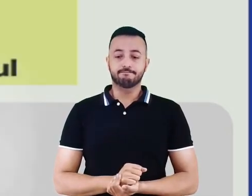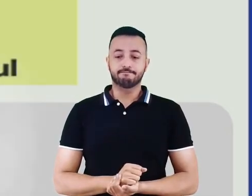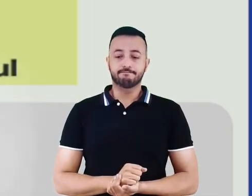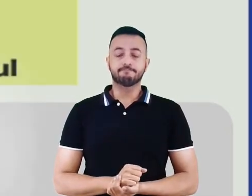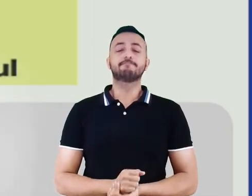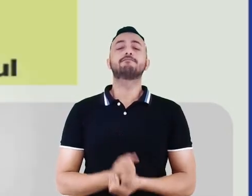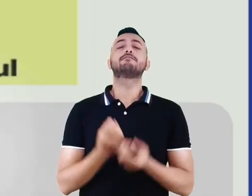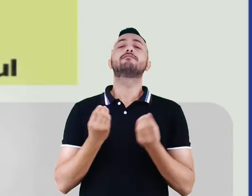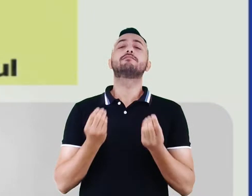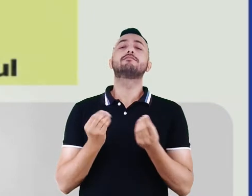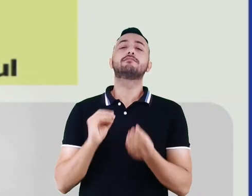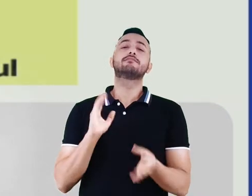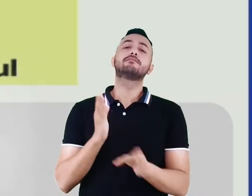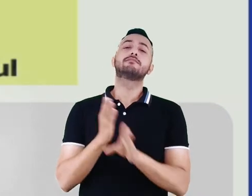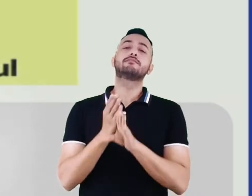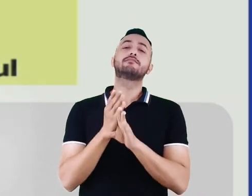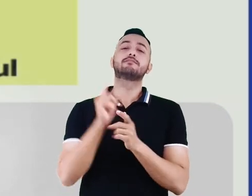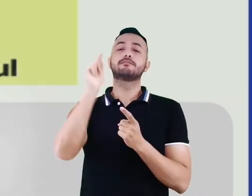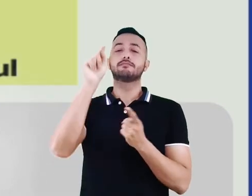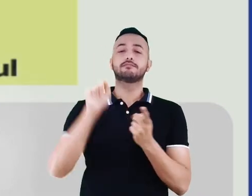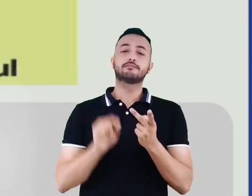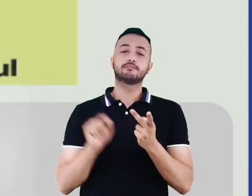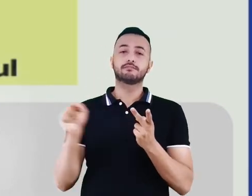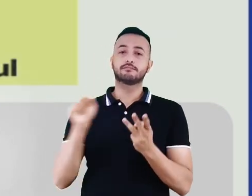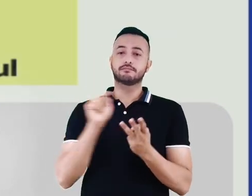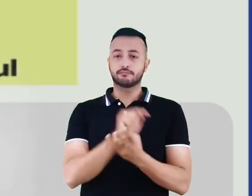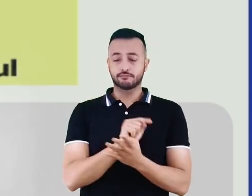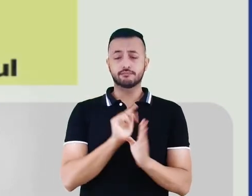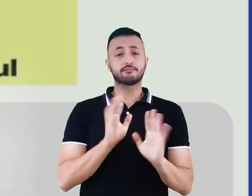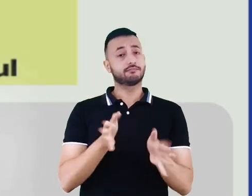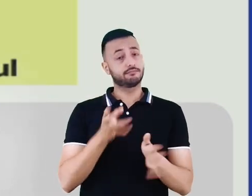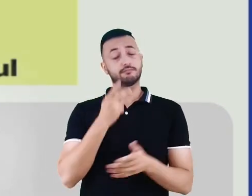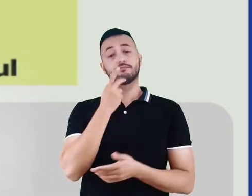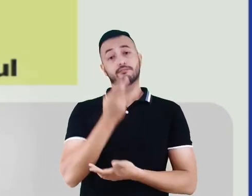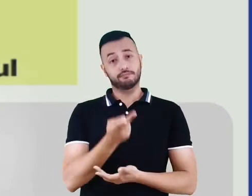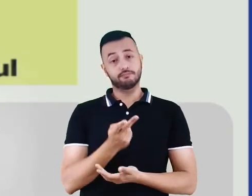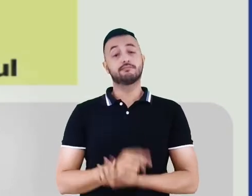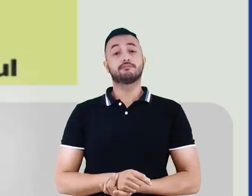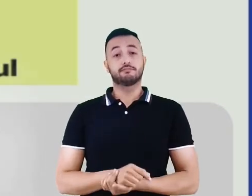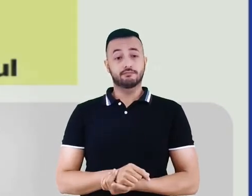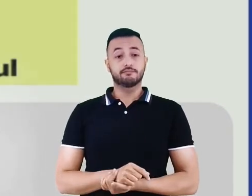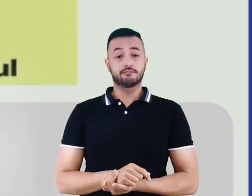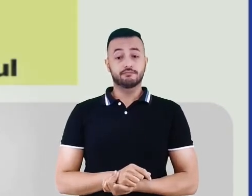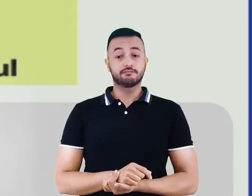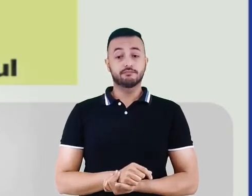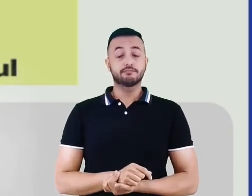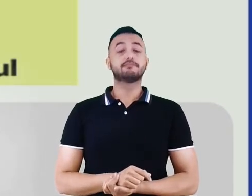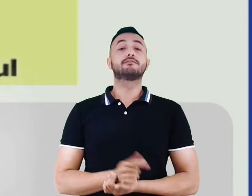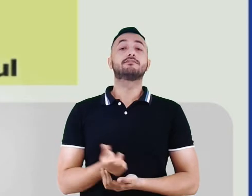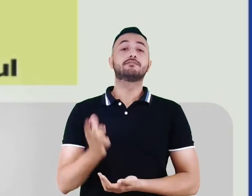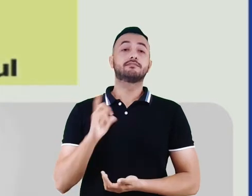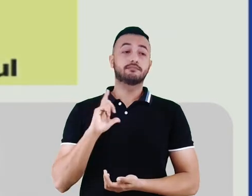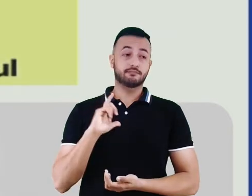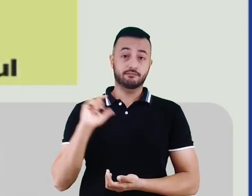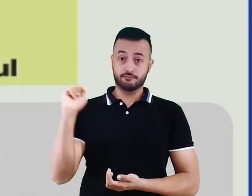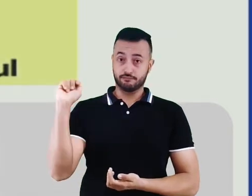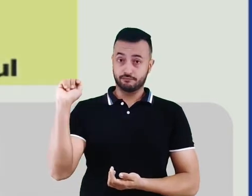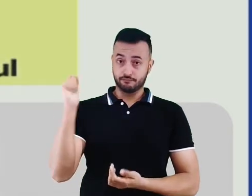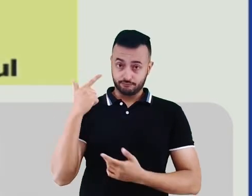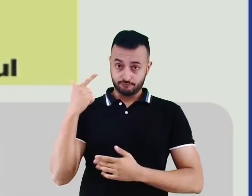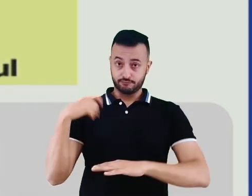Como descobrir os pontos cardeais? Eu já falei aqui para vocês, né? O lado onde o sol